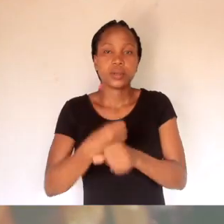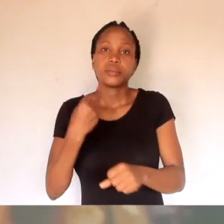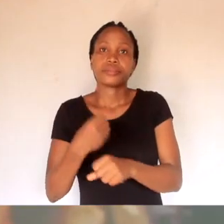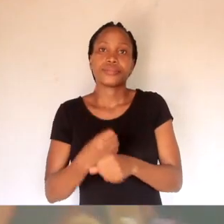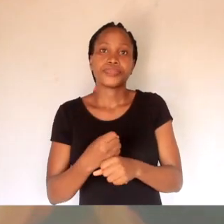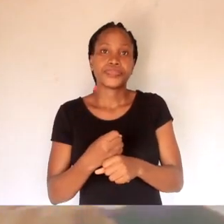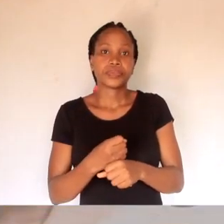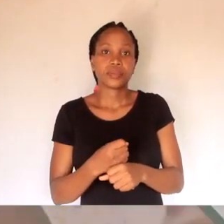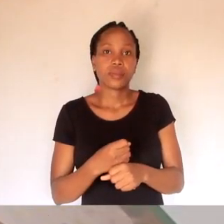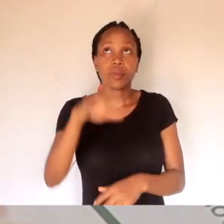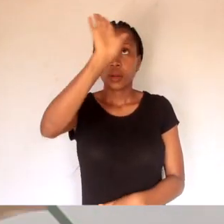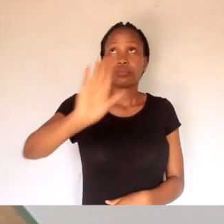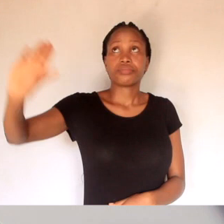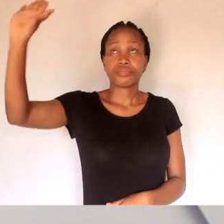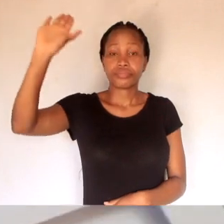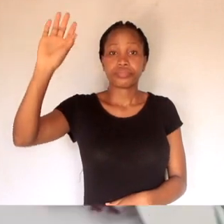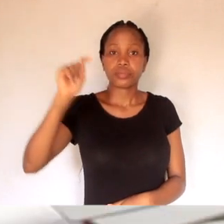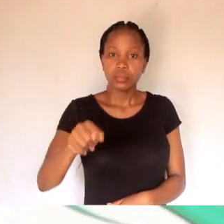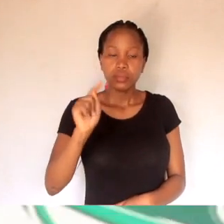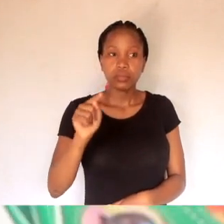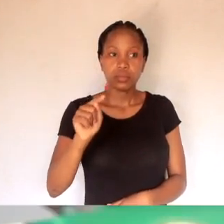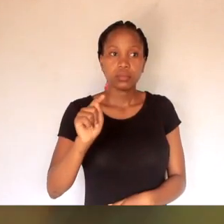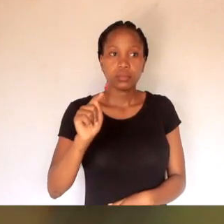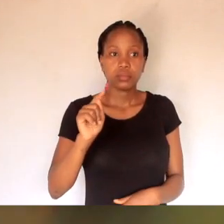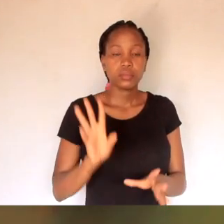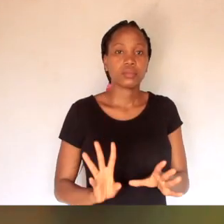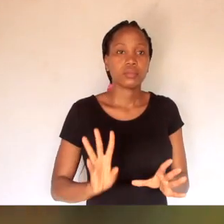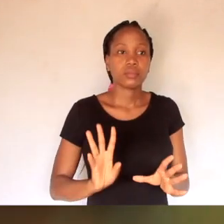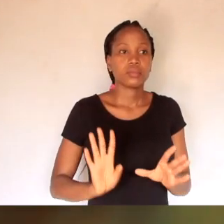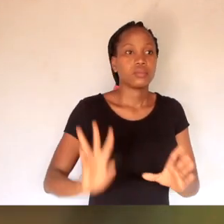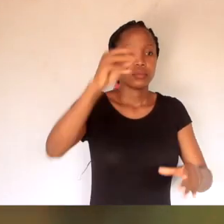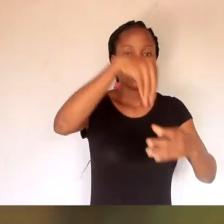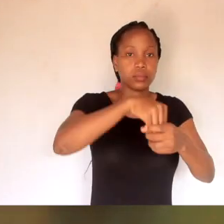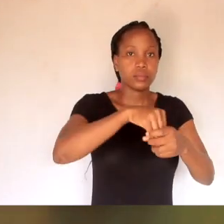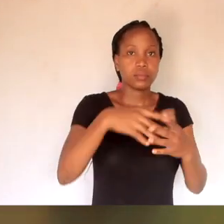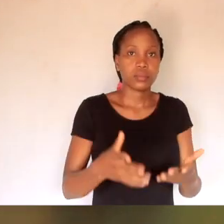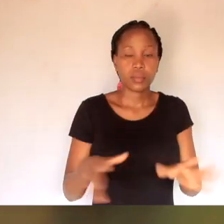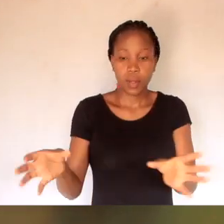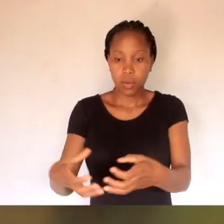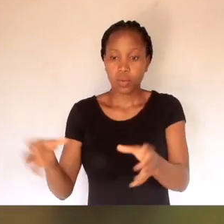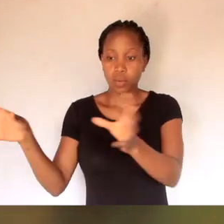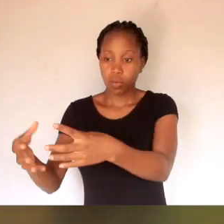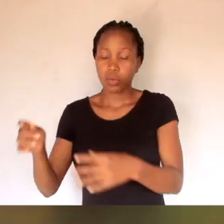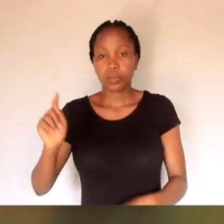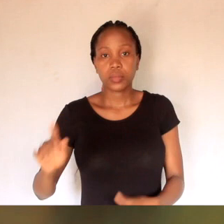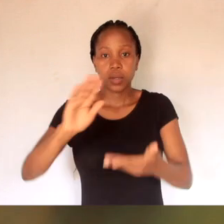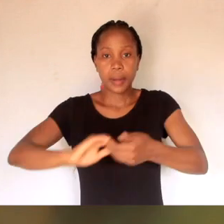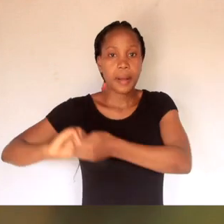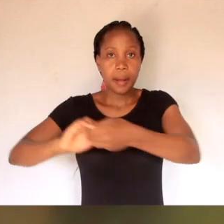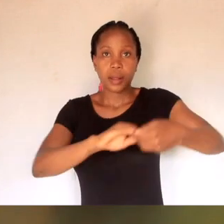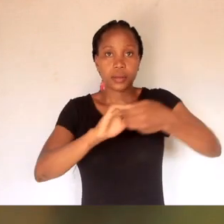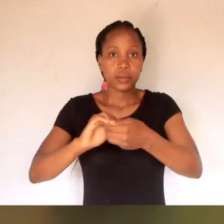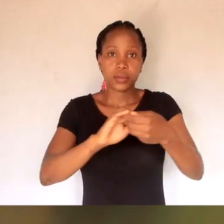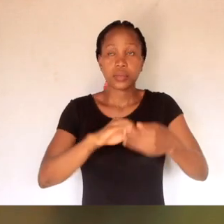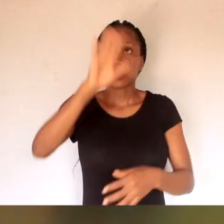Semana de Ação Global, que faz parte desse grupo dos parceiros a nível